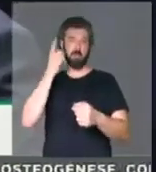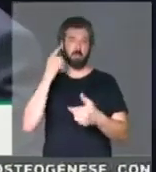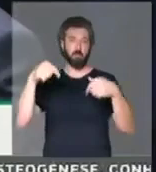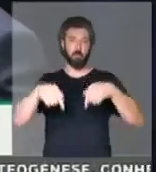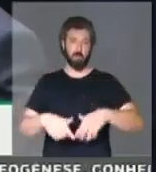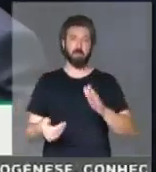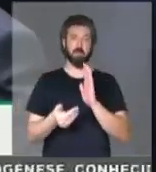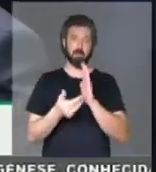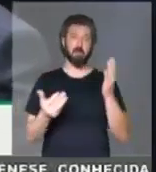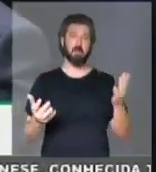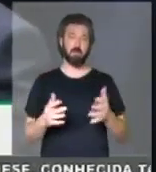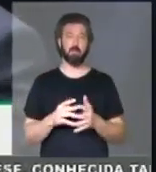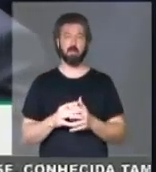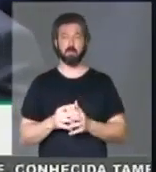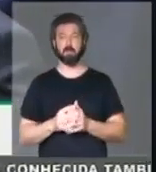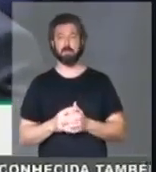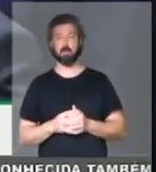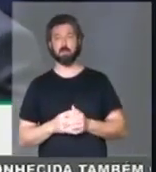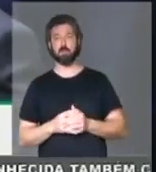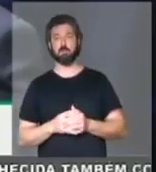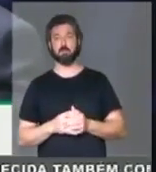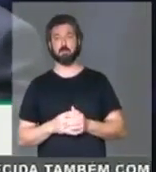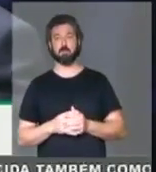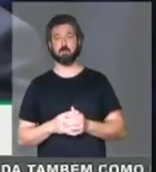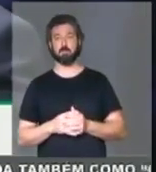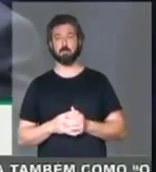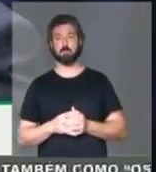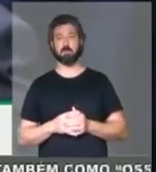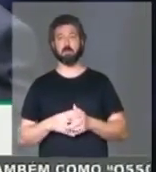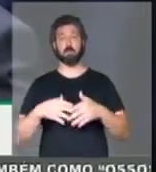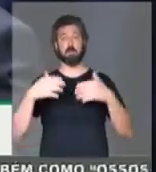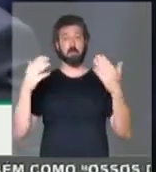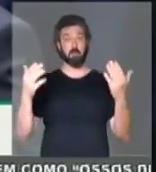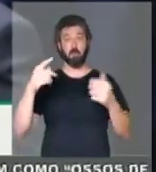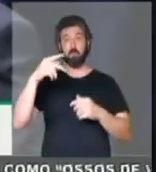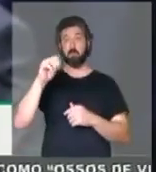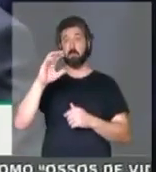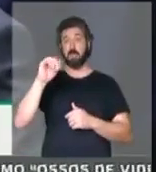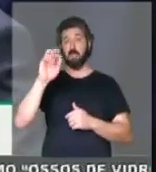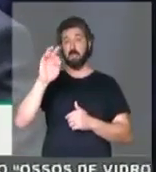compondo o quadro da Câmara de Deputados nessa legislatura. Portanto,